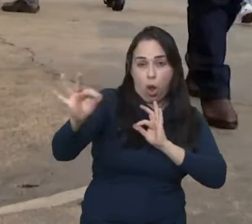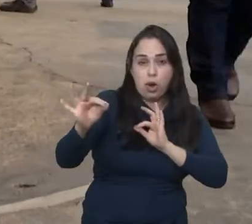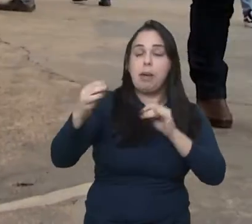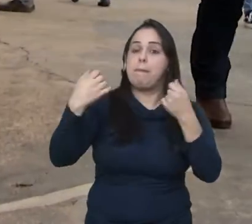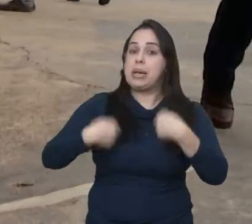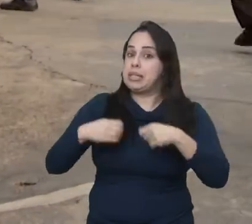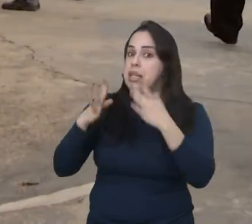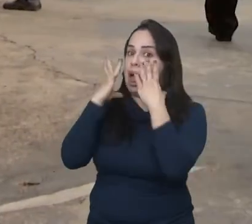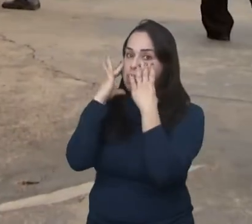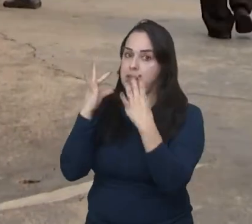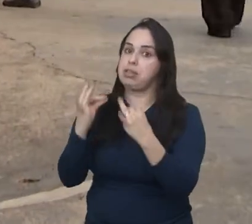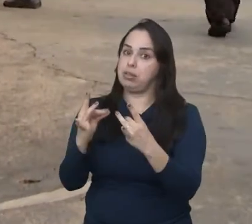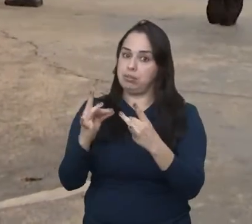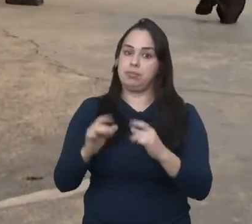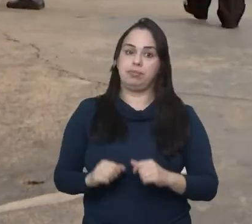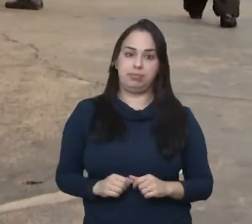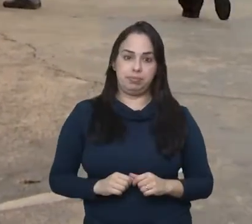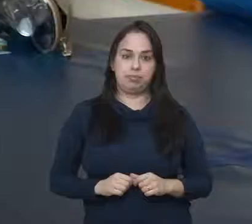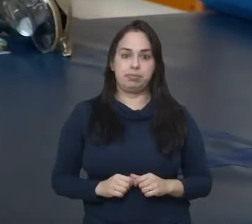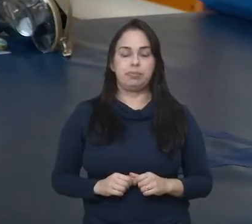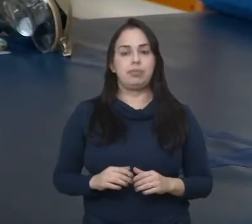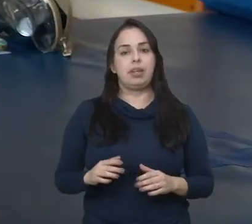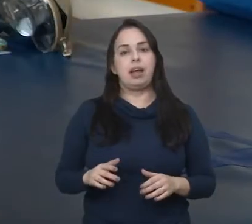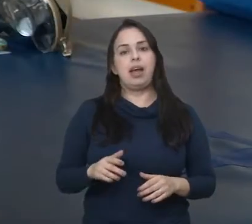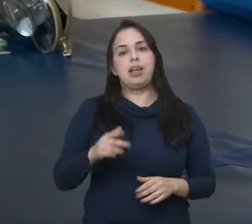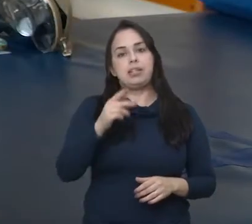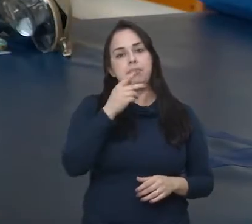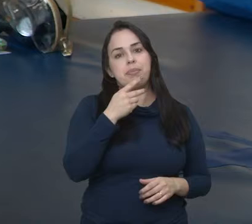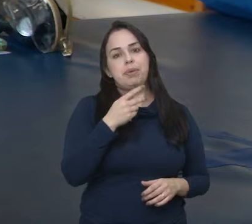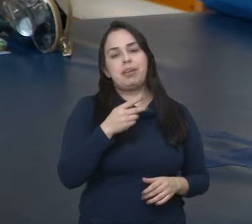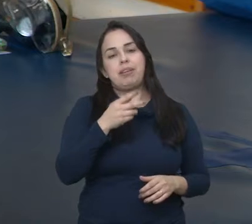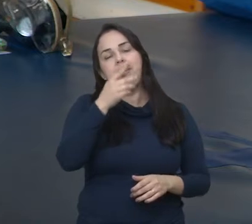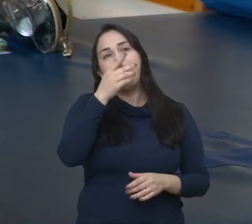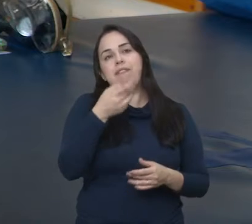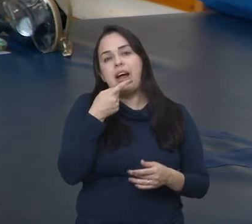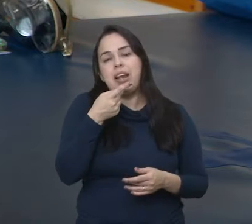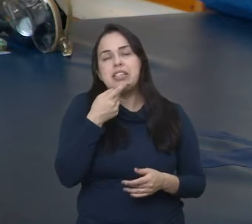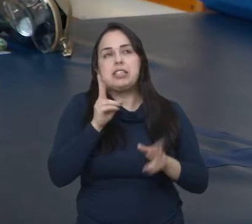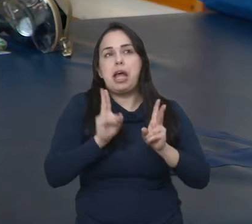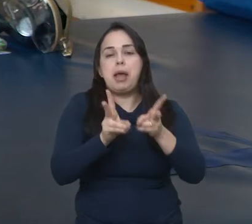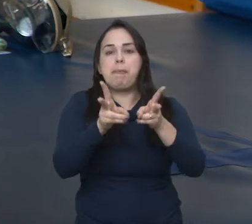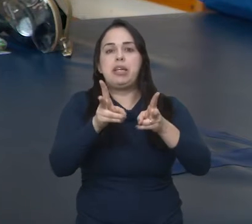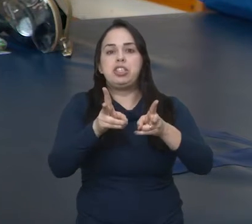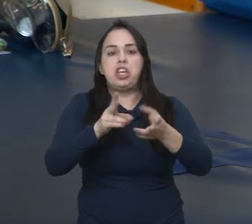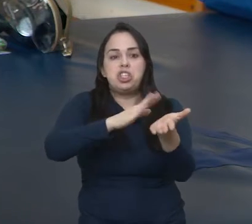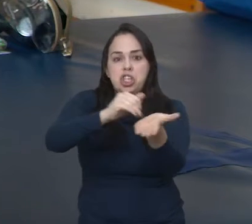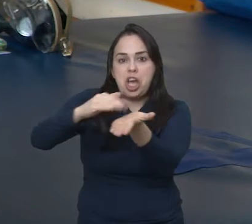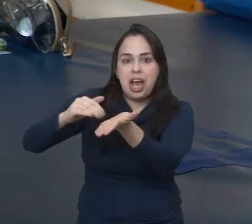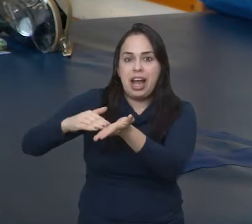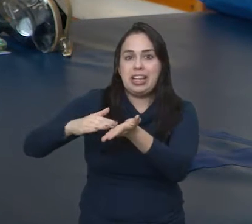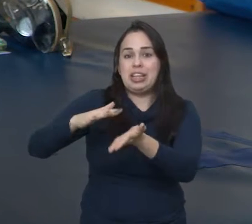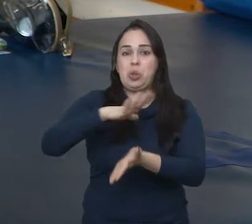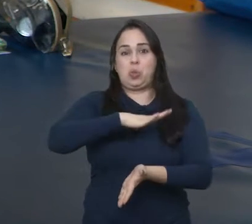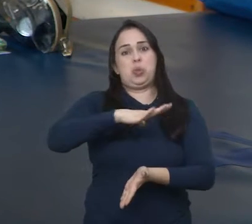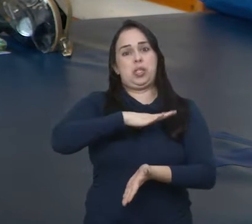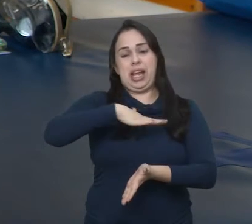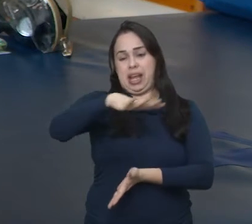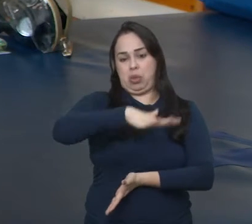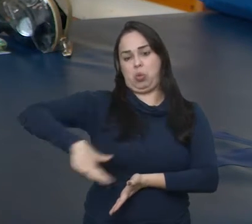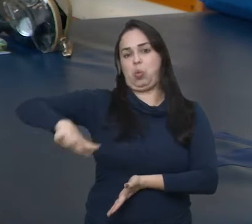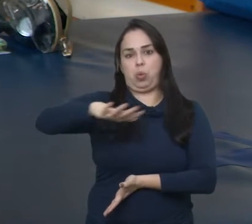possui rampa de acesso adequada é uma barreira arquitetônica. Dessa forma, de acordo com o vereador Milton Vieira Filho, o Plano Municipal